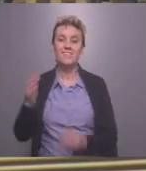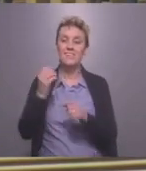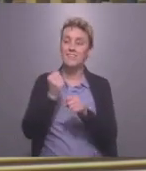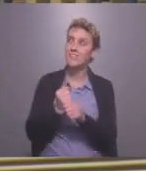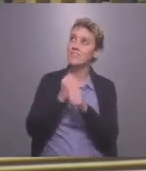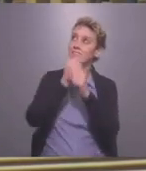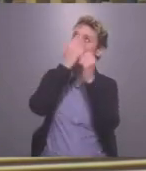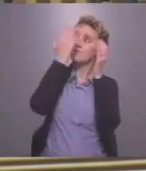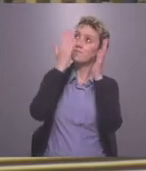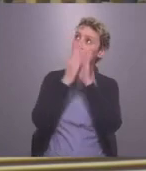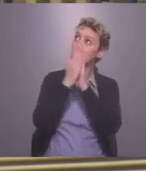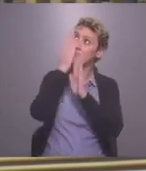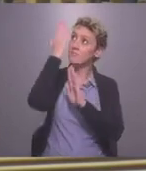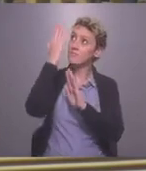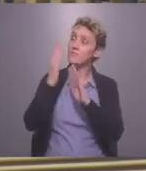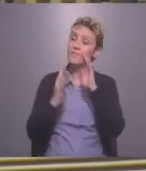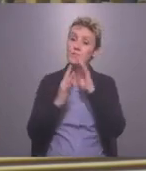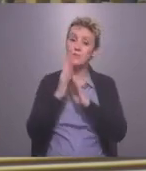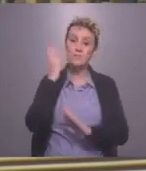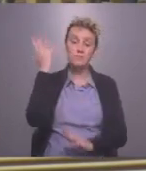Glória a Deus das